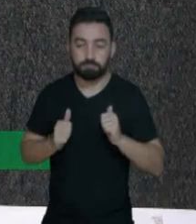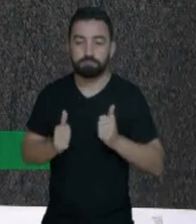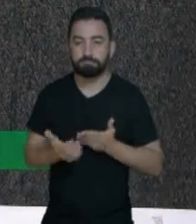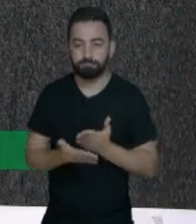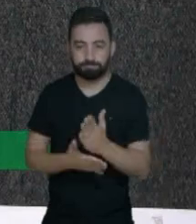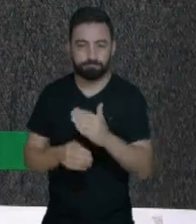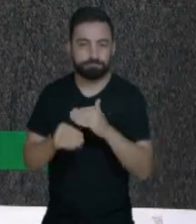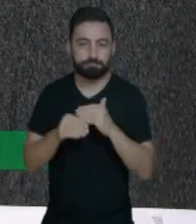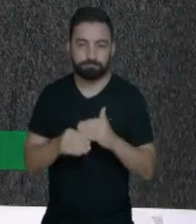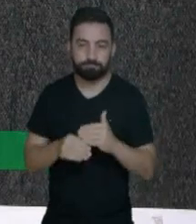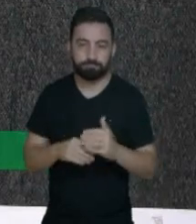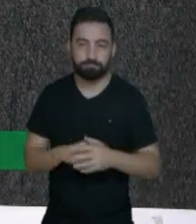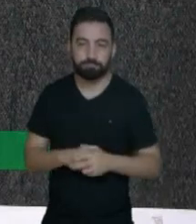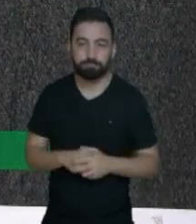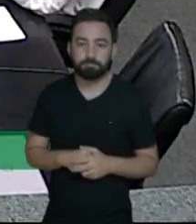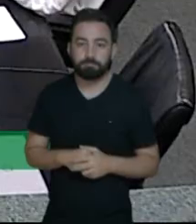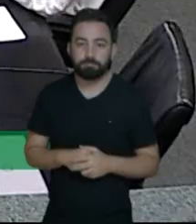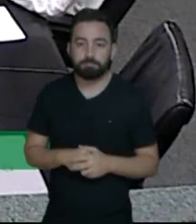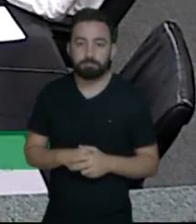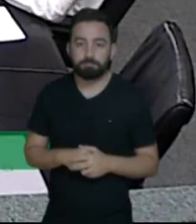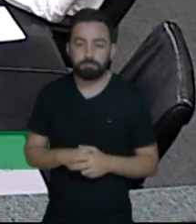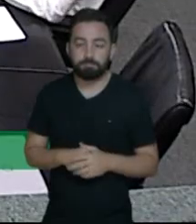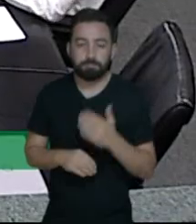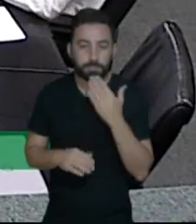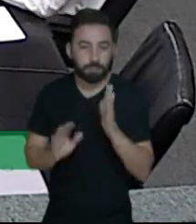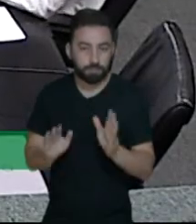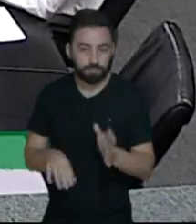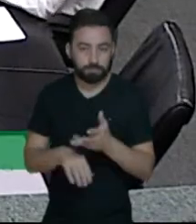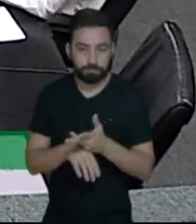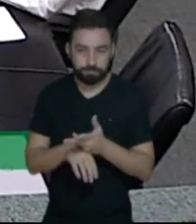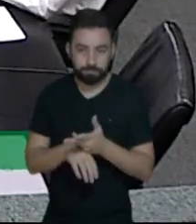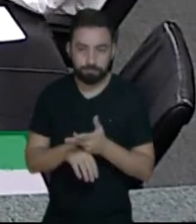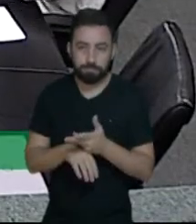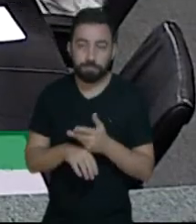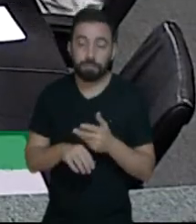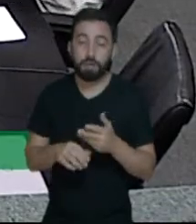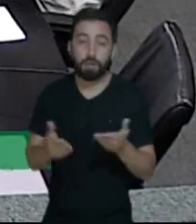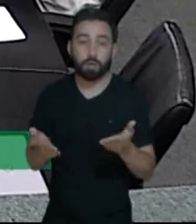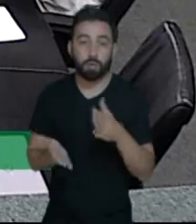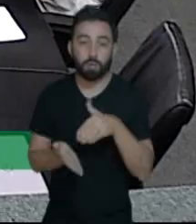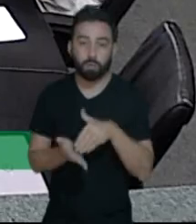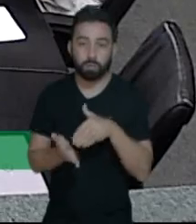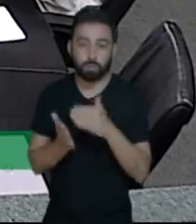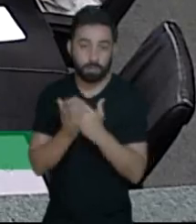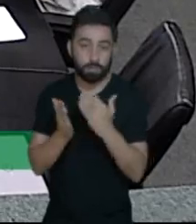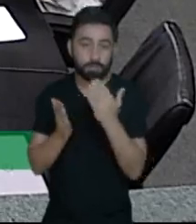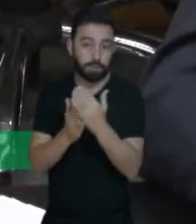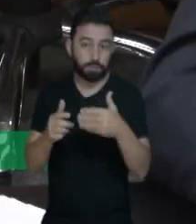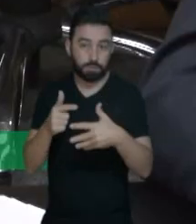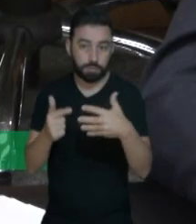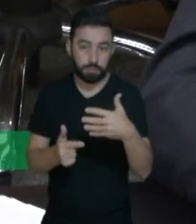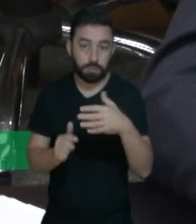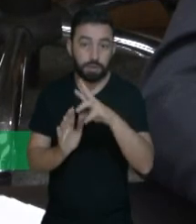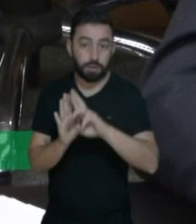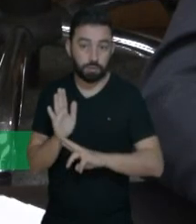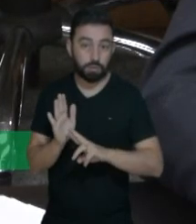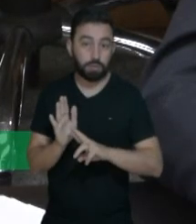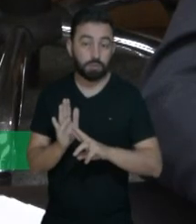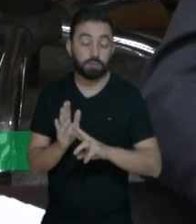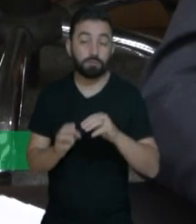Está aprovado ambos os pedir diligência dos referidos projetos e por último Extra pauto relatório e voto ao